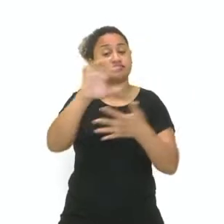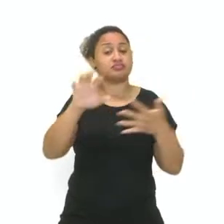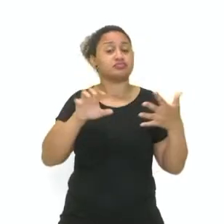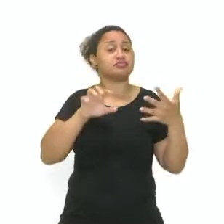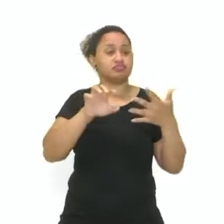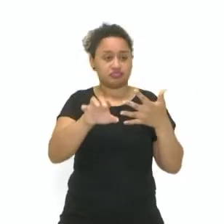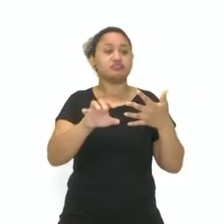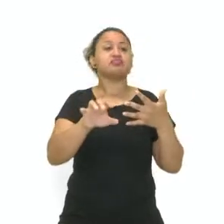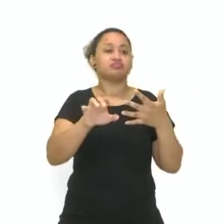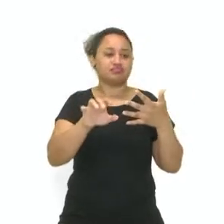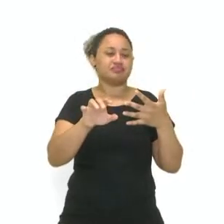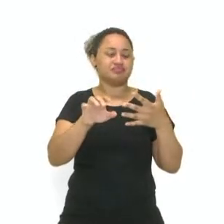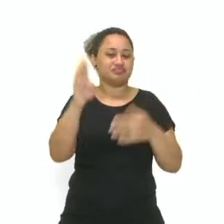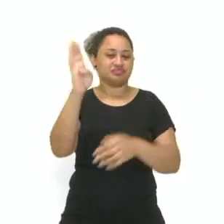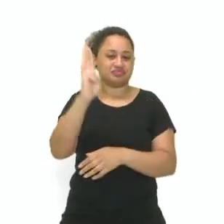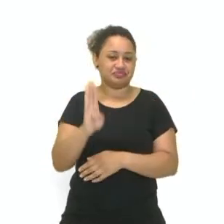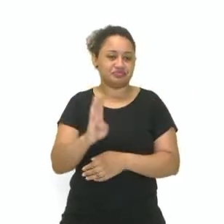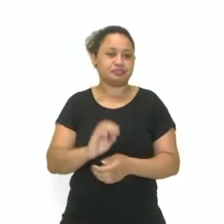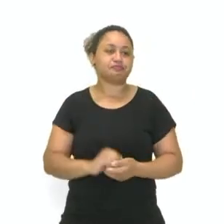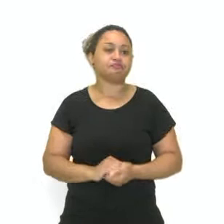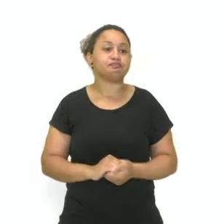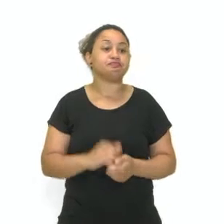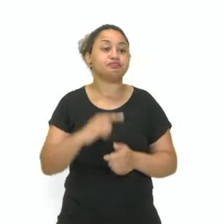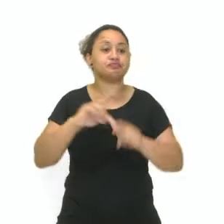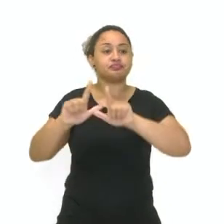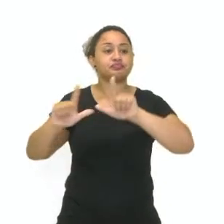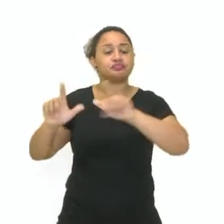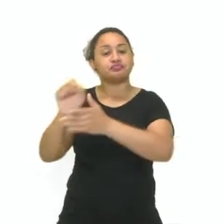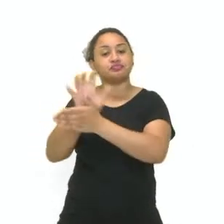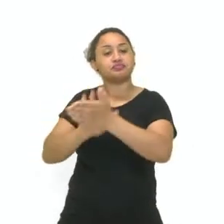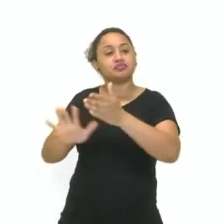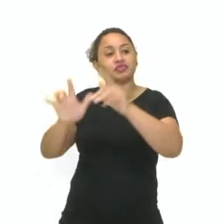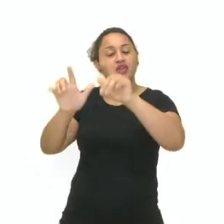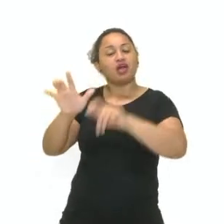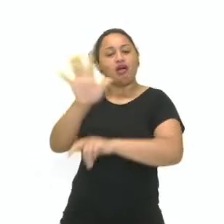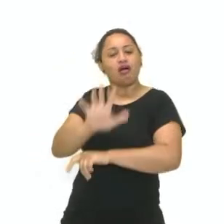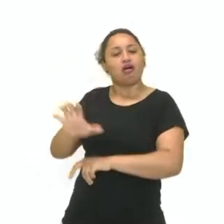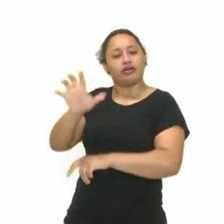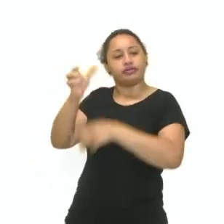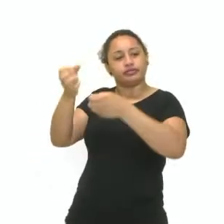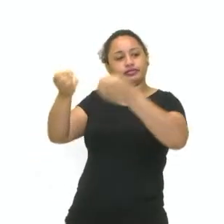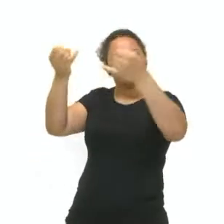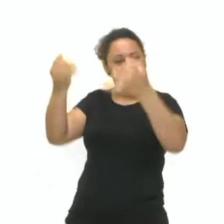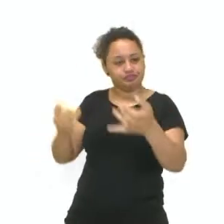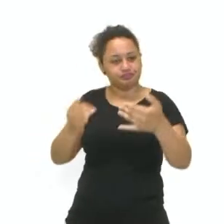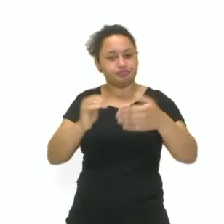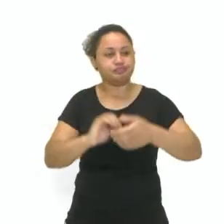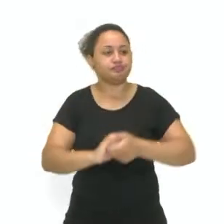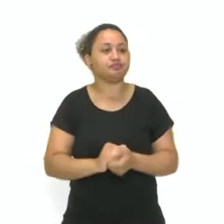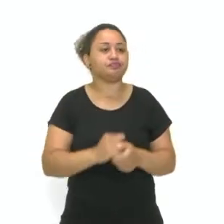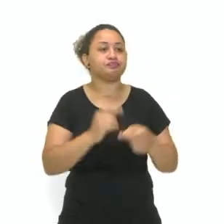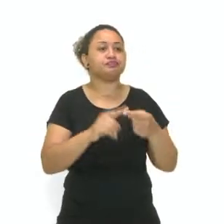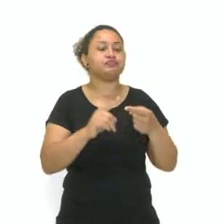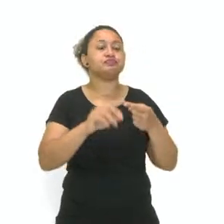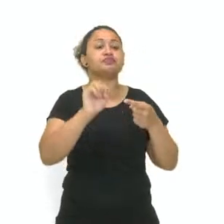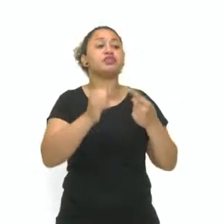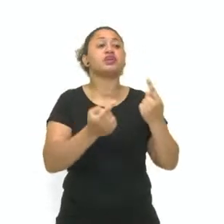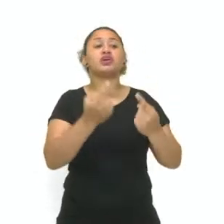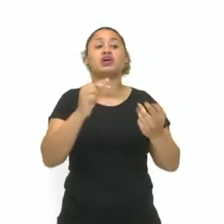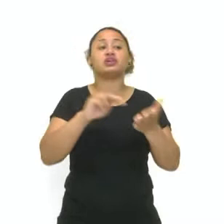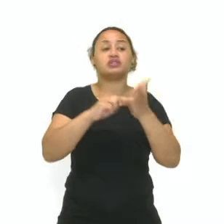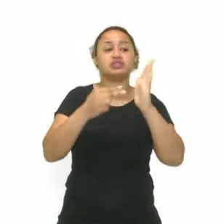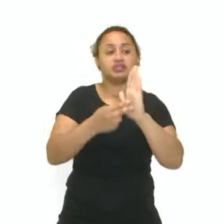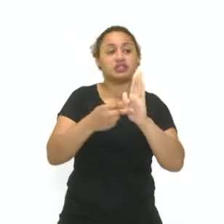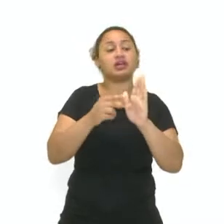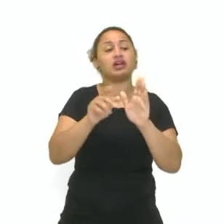amazônica Roraima, Brasil. Então, até uma imagem ali da região que a gente está comentando. Qual o sentido da